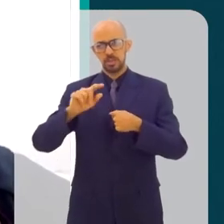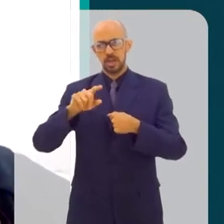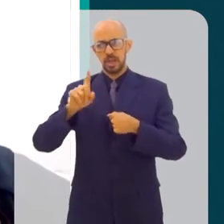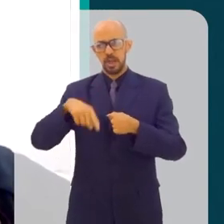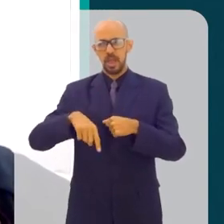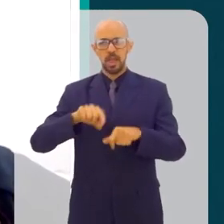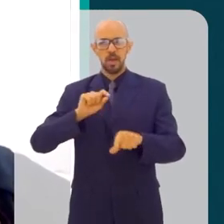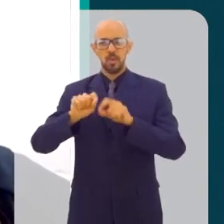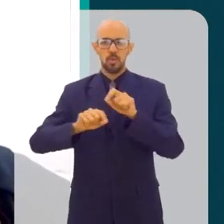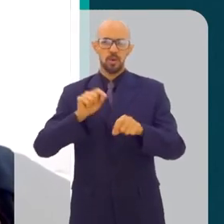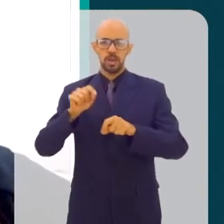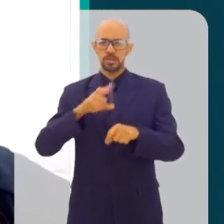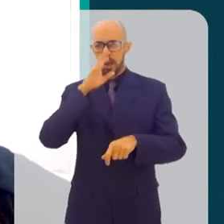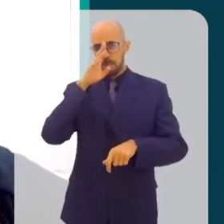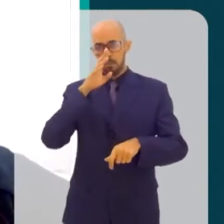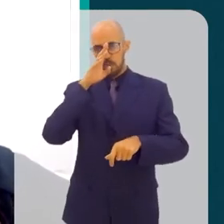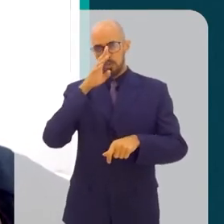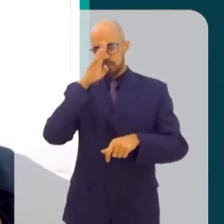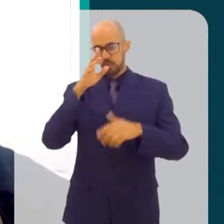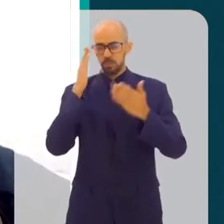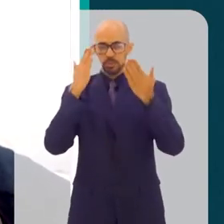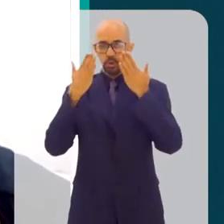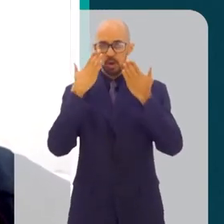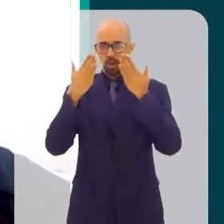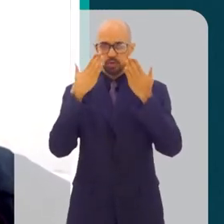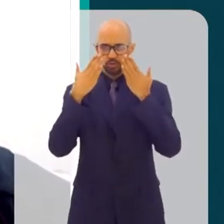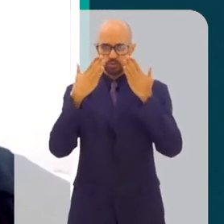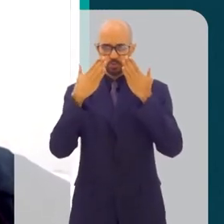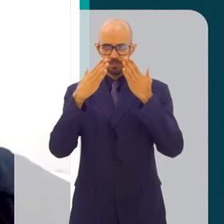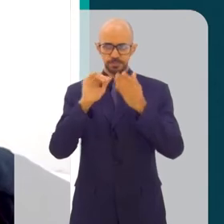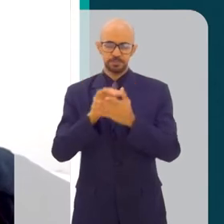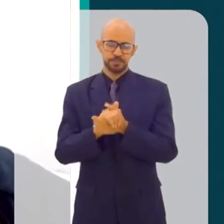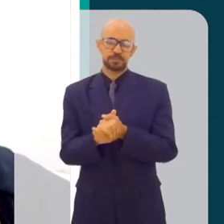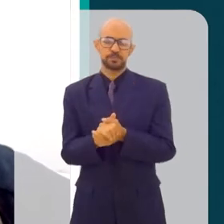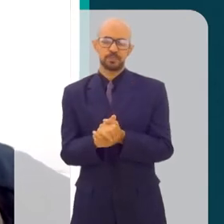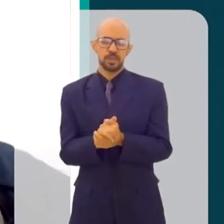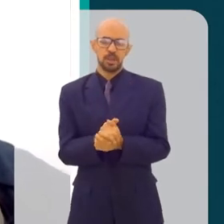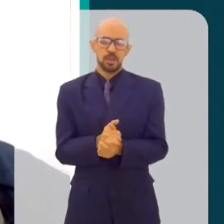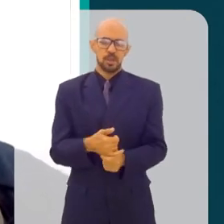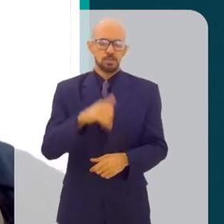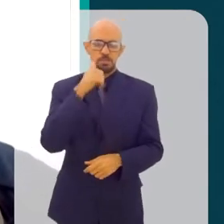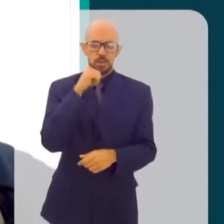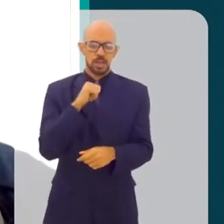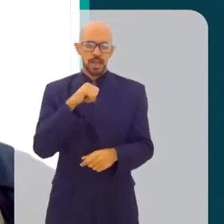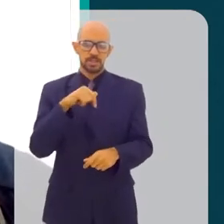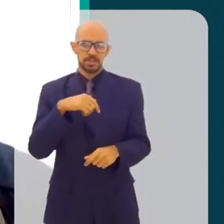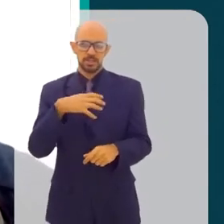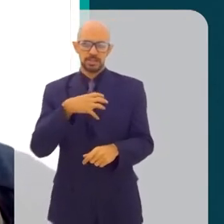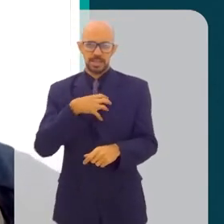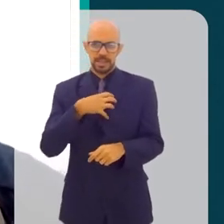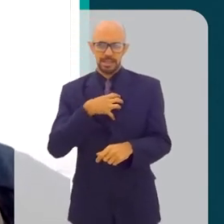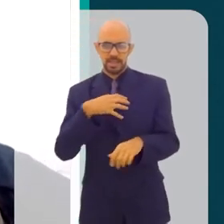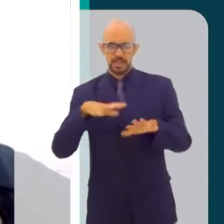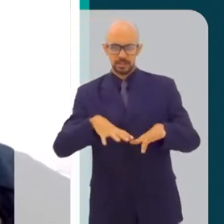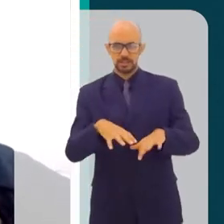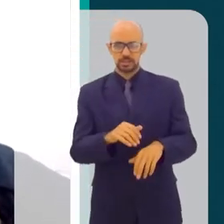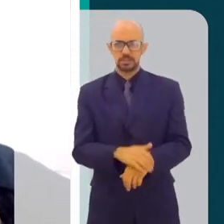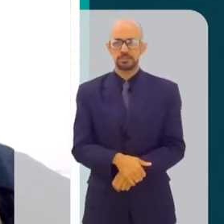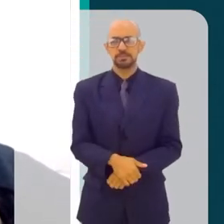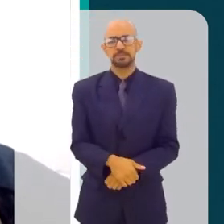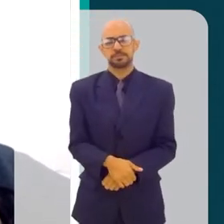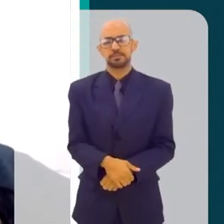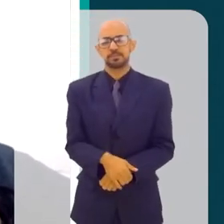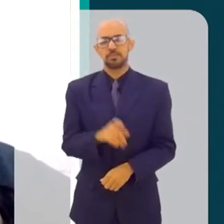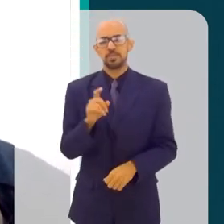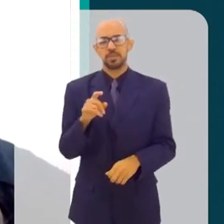principais, né, é o abuso psicológico, a violência psicológica. Mulheres que se encontram nessa